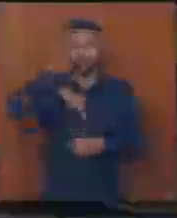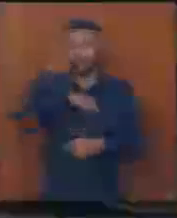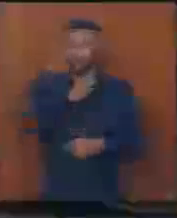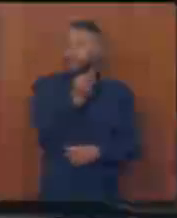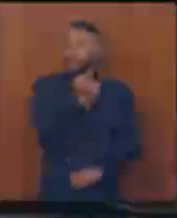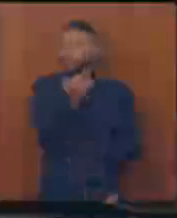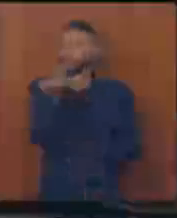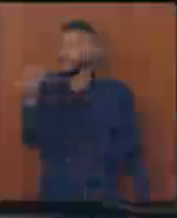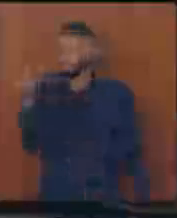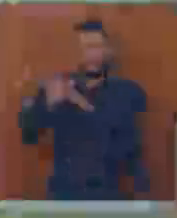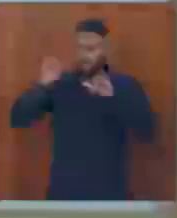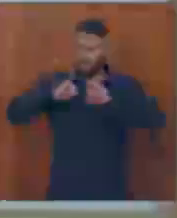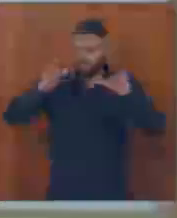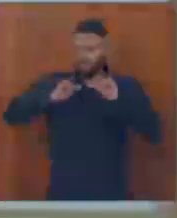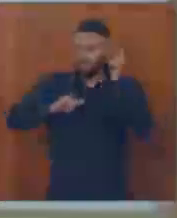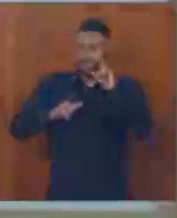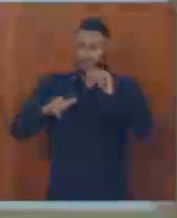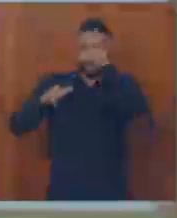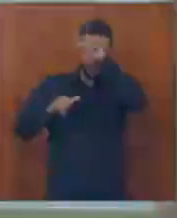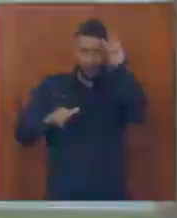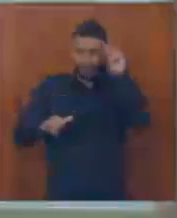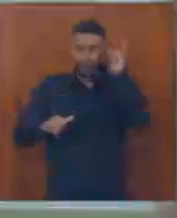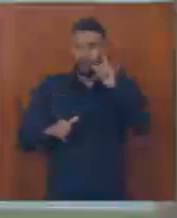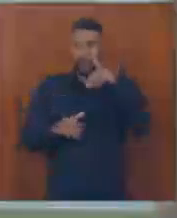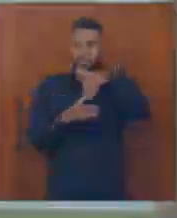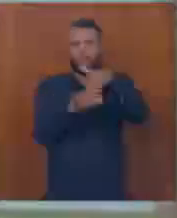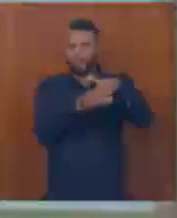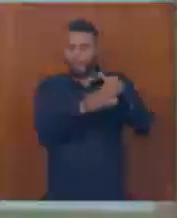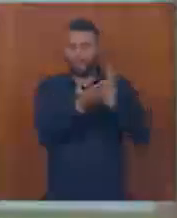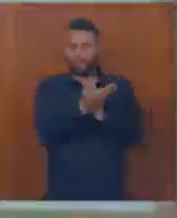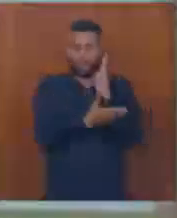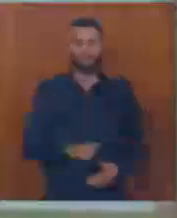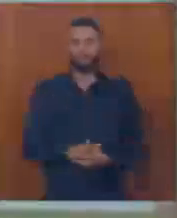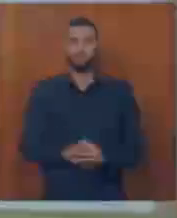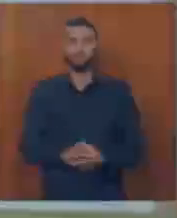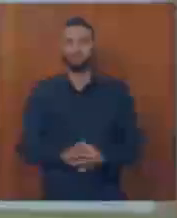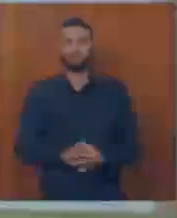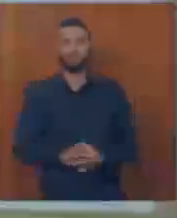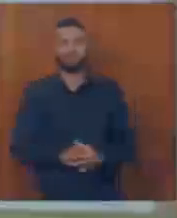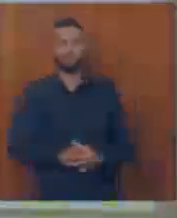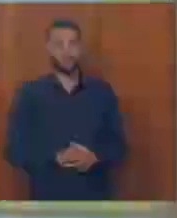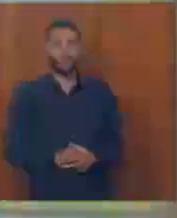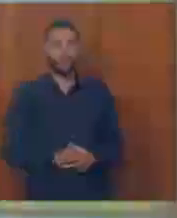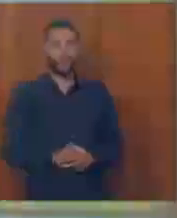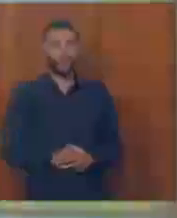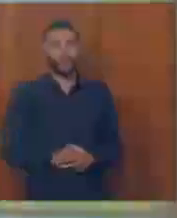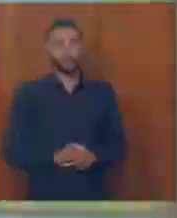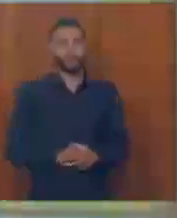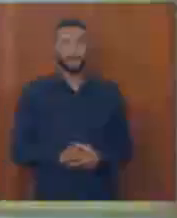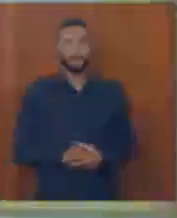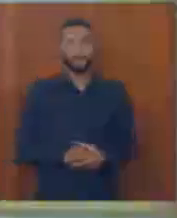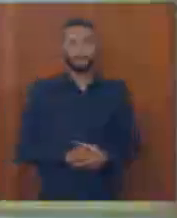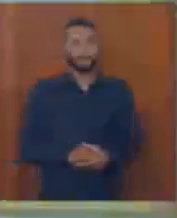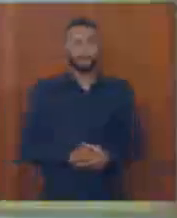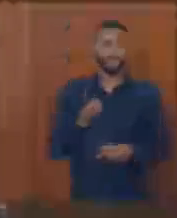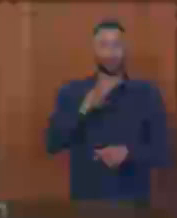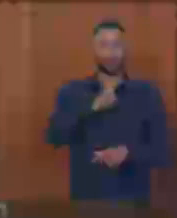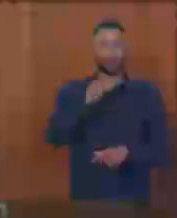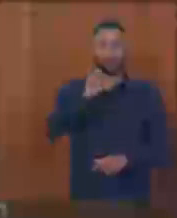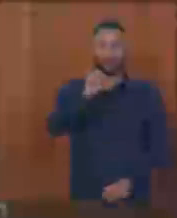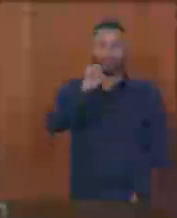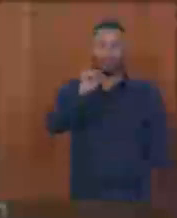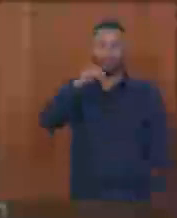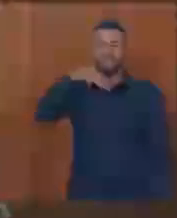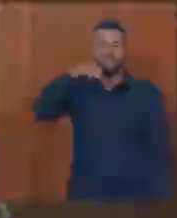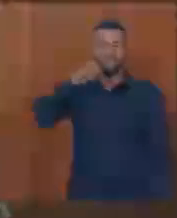destinação e a execução orçamentária da cidade de São Paulo para as políticas públicas voltadas às juventudes o encontro